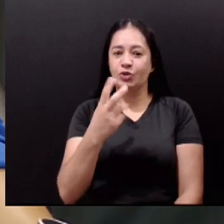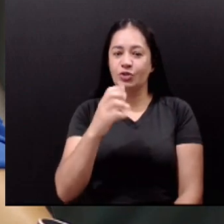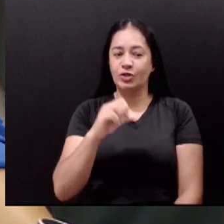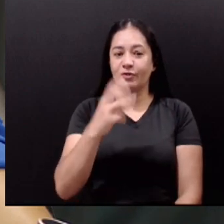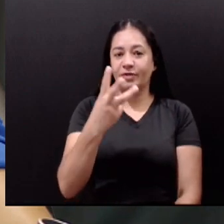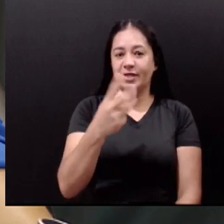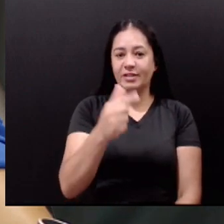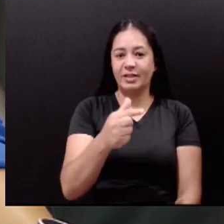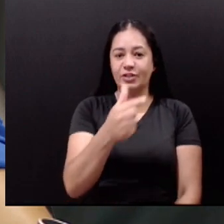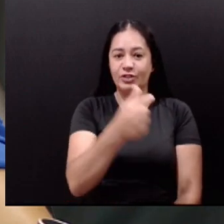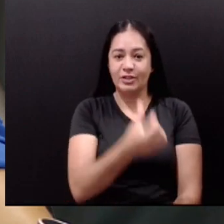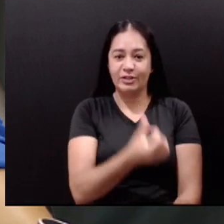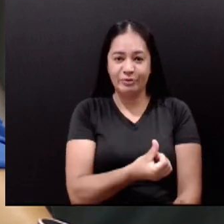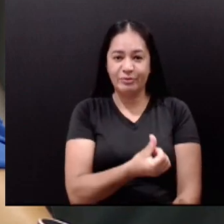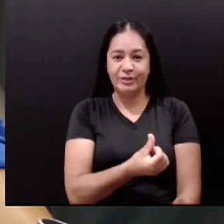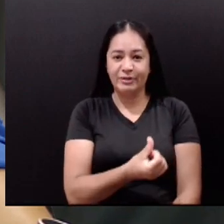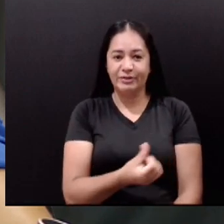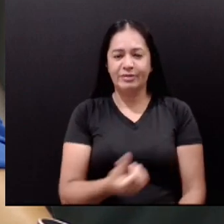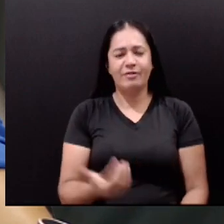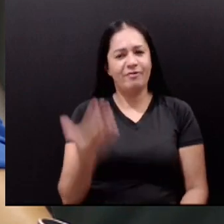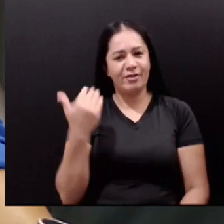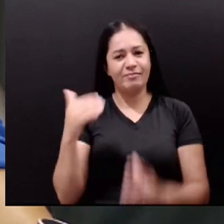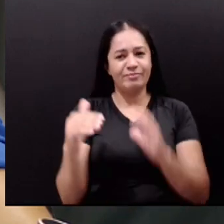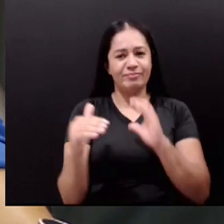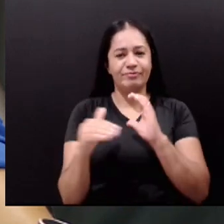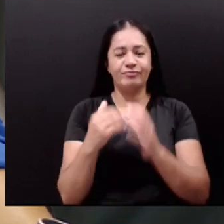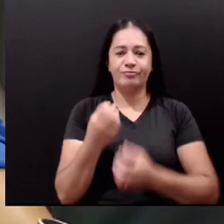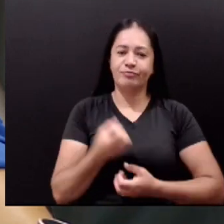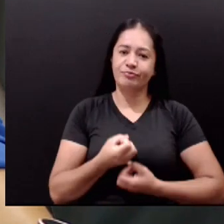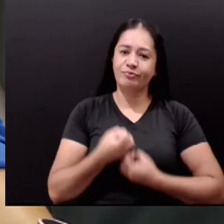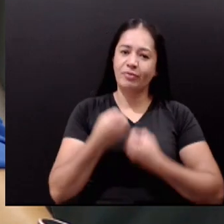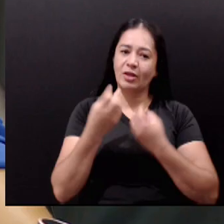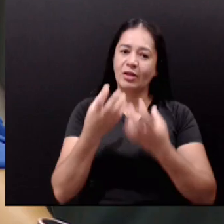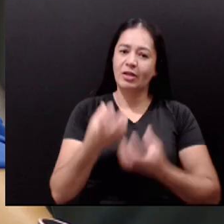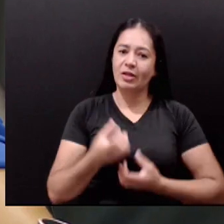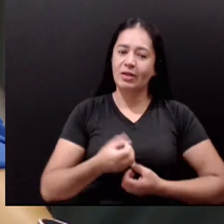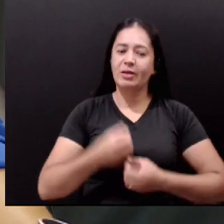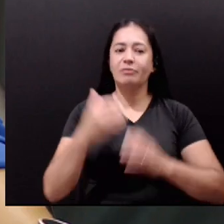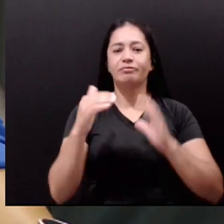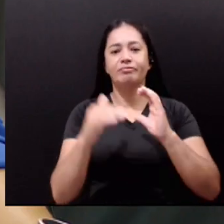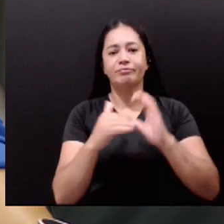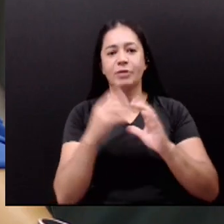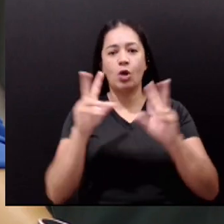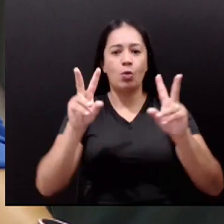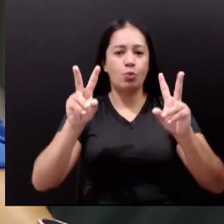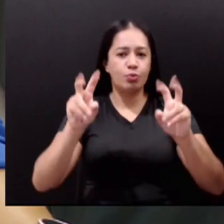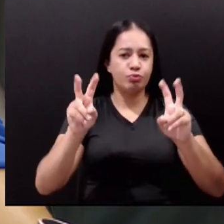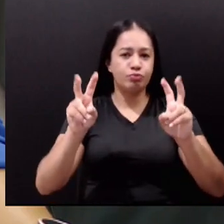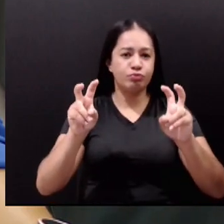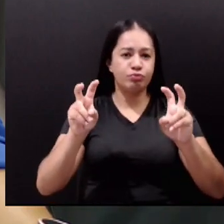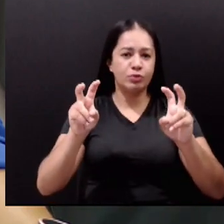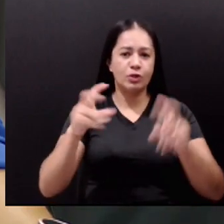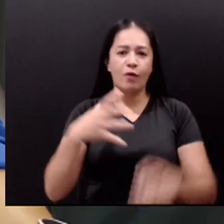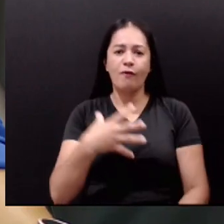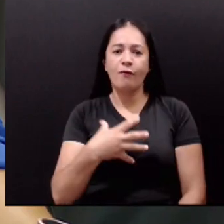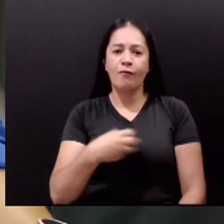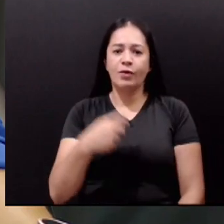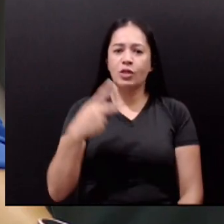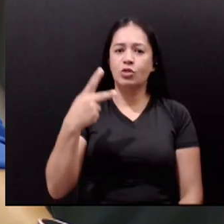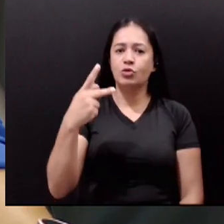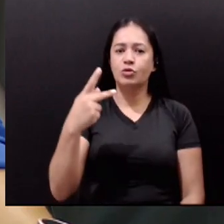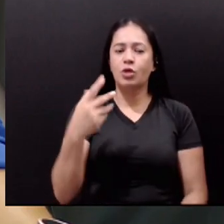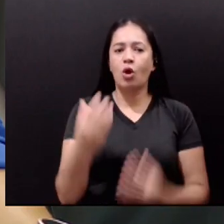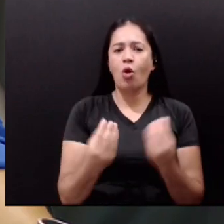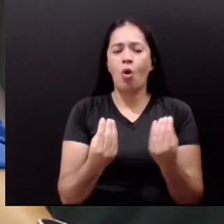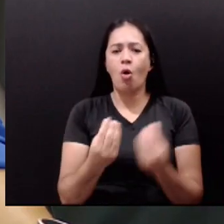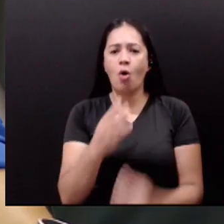19978293776. Manda para a gente aí o seu depoimento, a sua mensagem sobre os seus filhos, a adolescência, como é que está o pessoal aí da